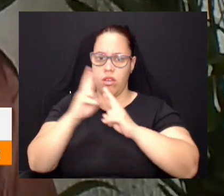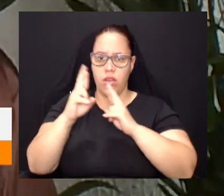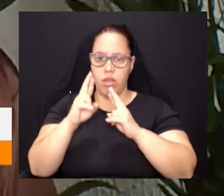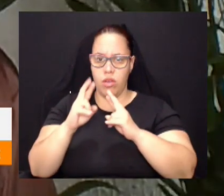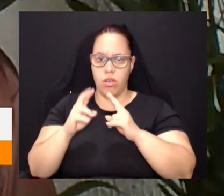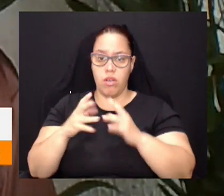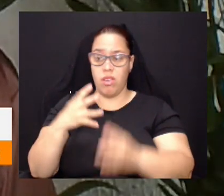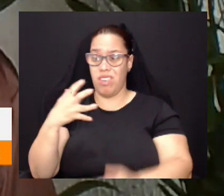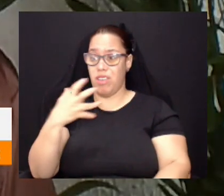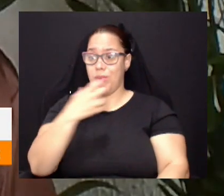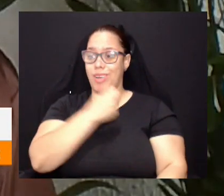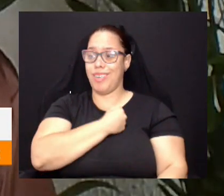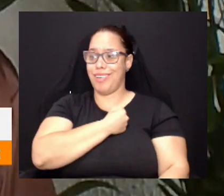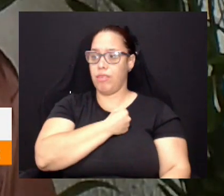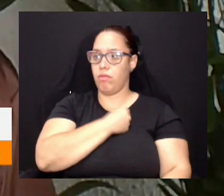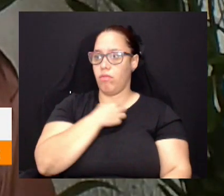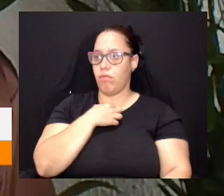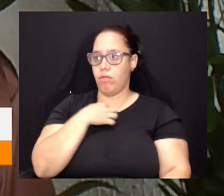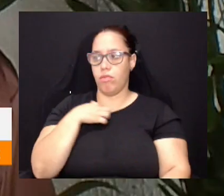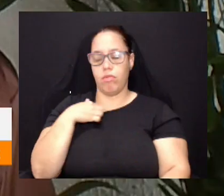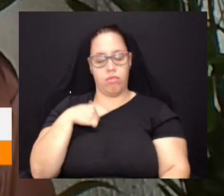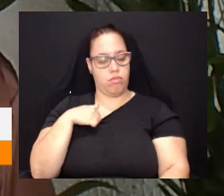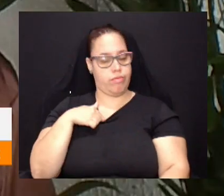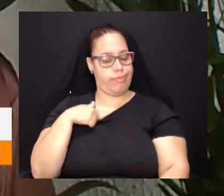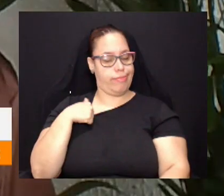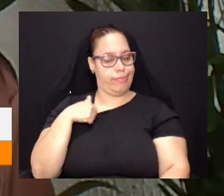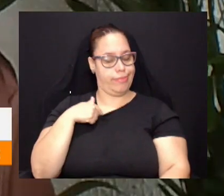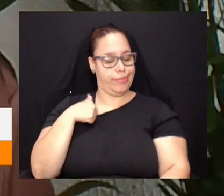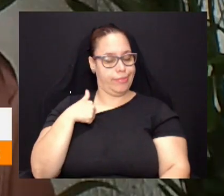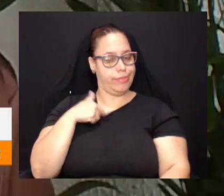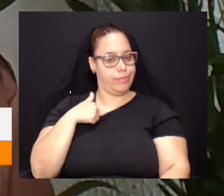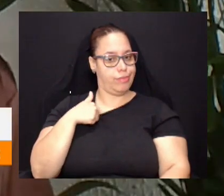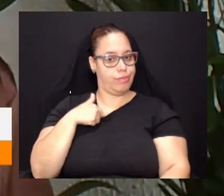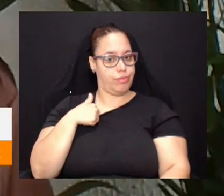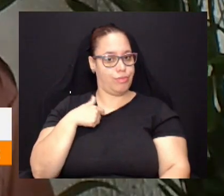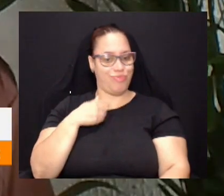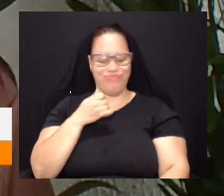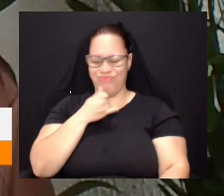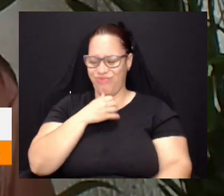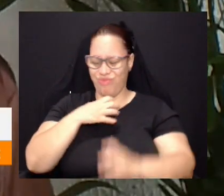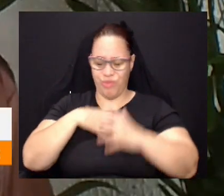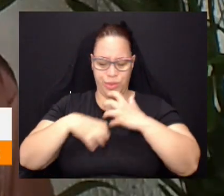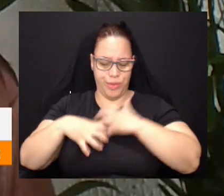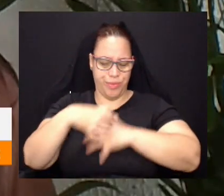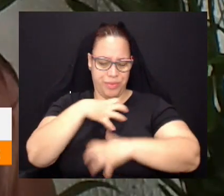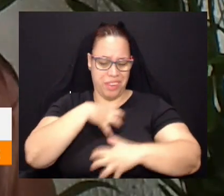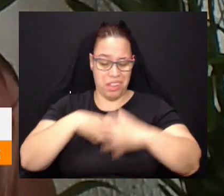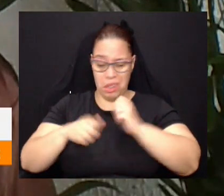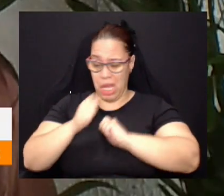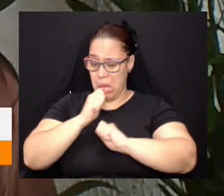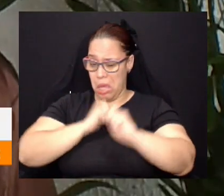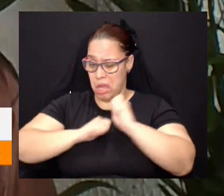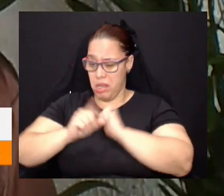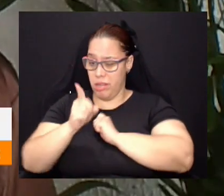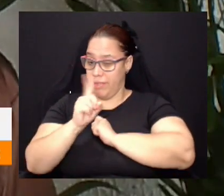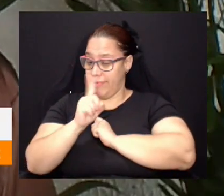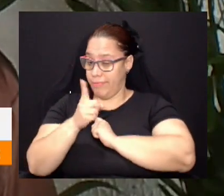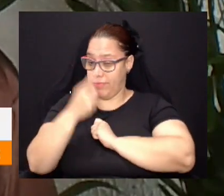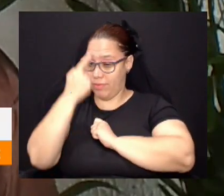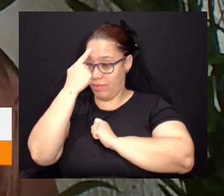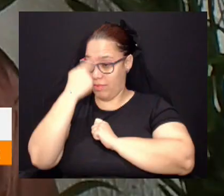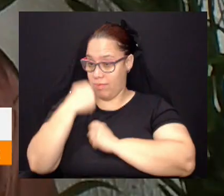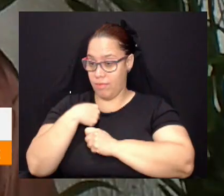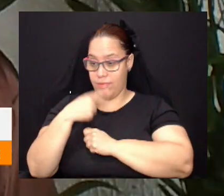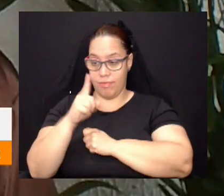salvar, vai me tirar da minha angústia, nem da minha ansiedade, sou eu mesma.